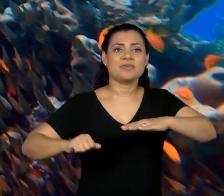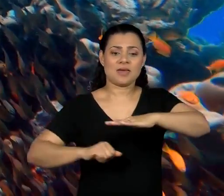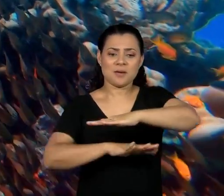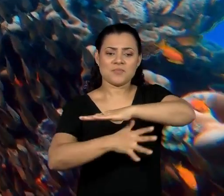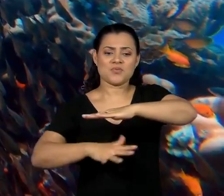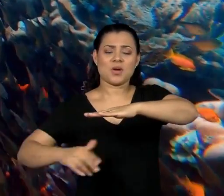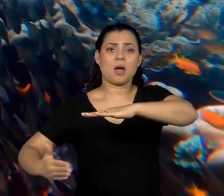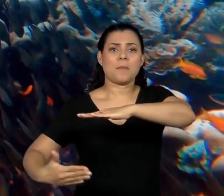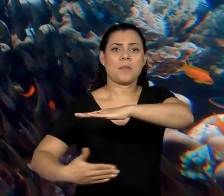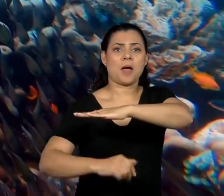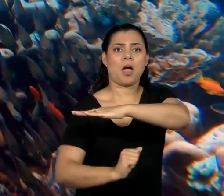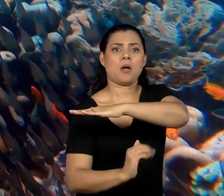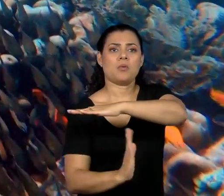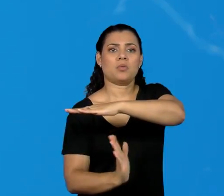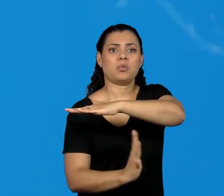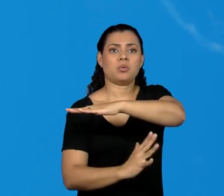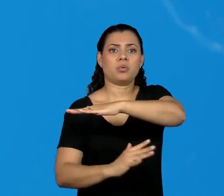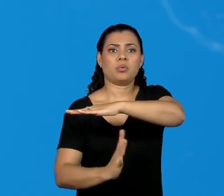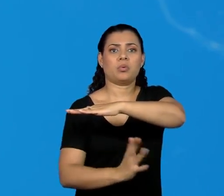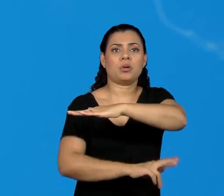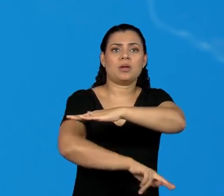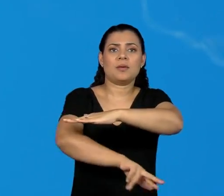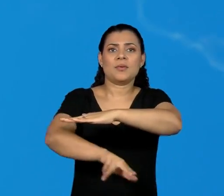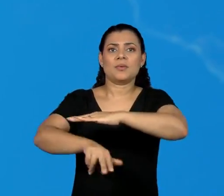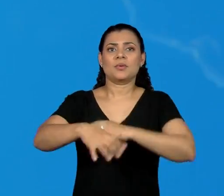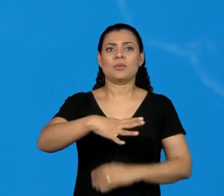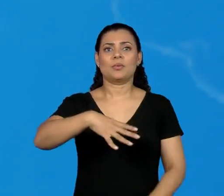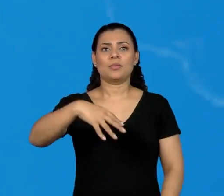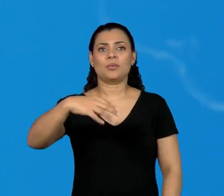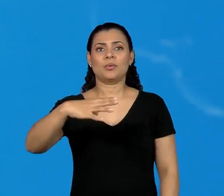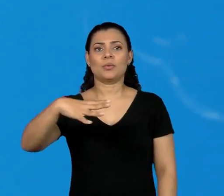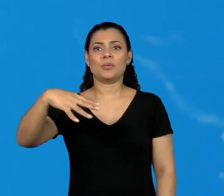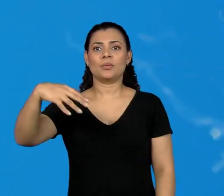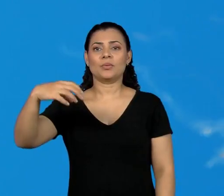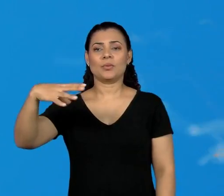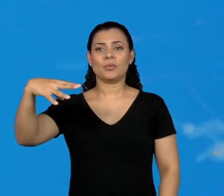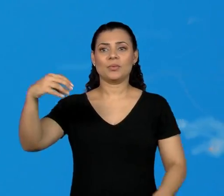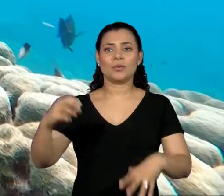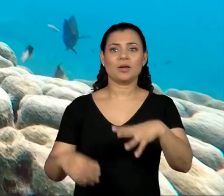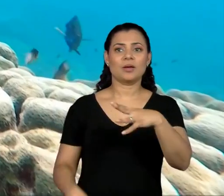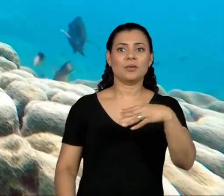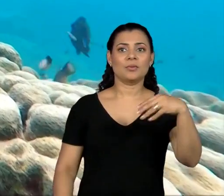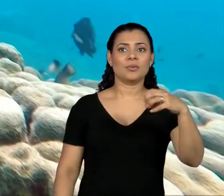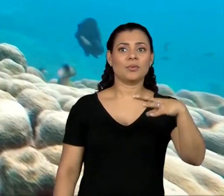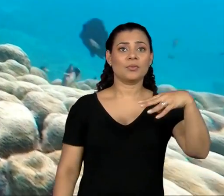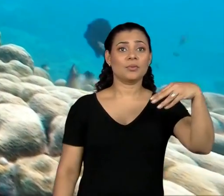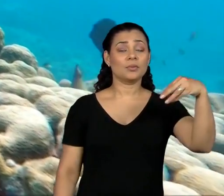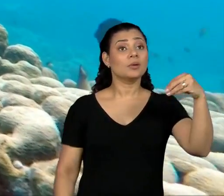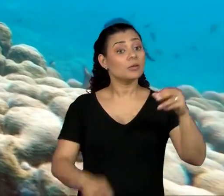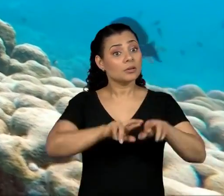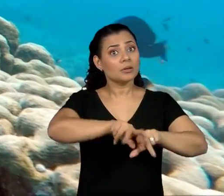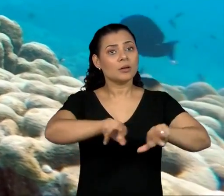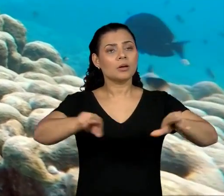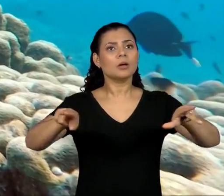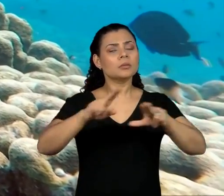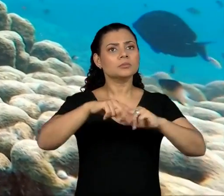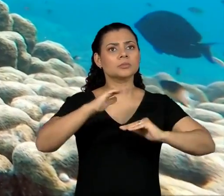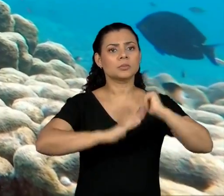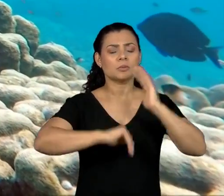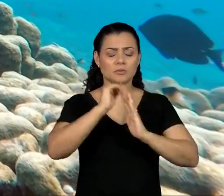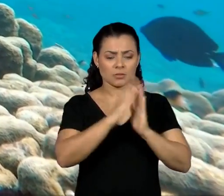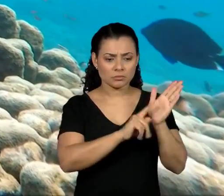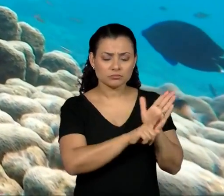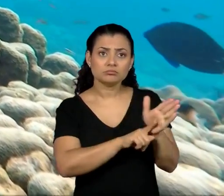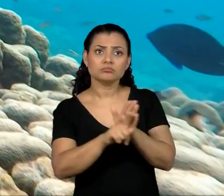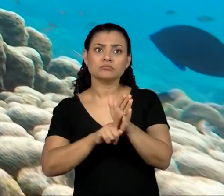inúmeras espécies. Especialistas da Plataforma